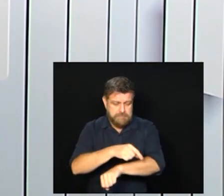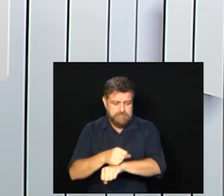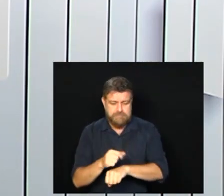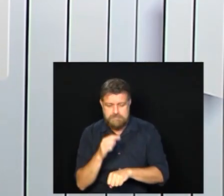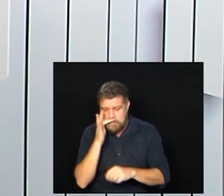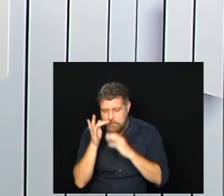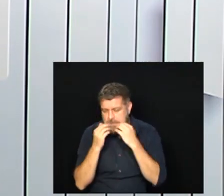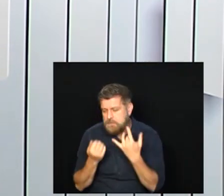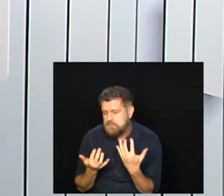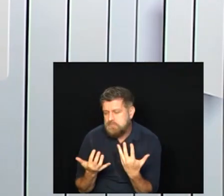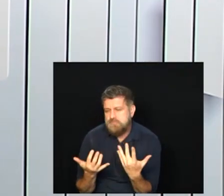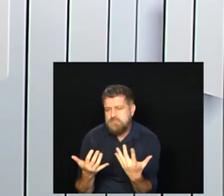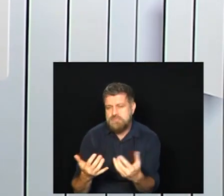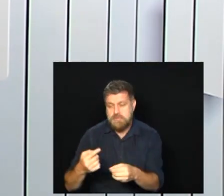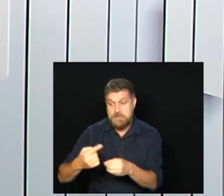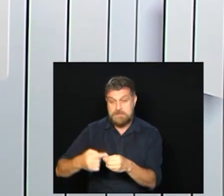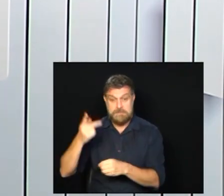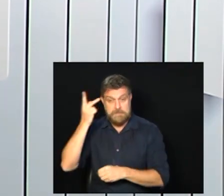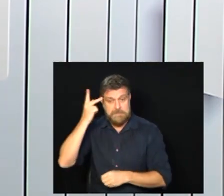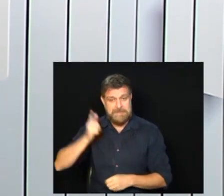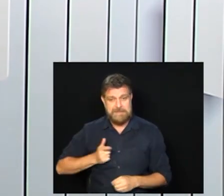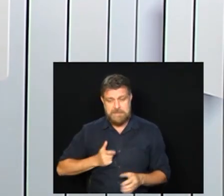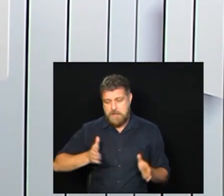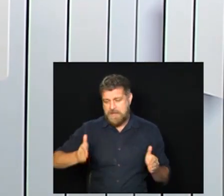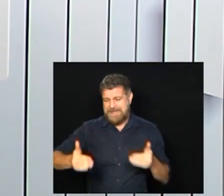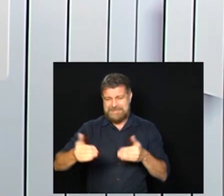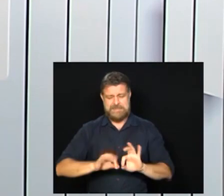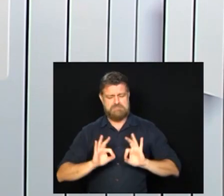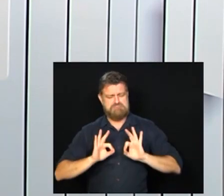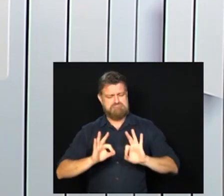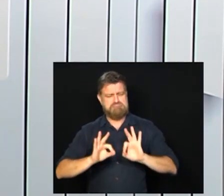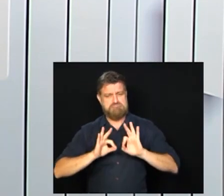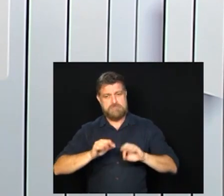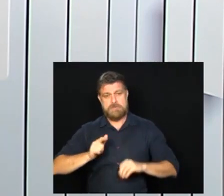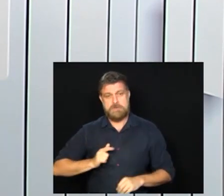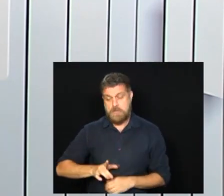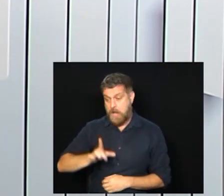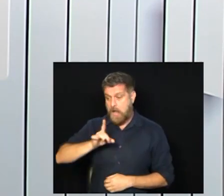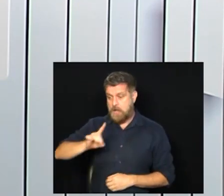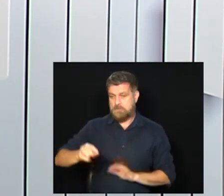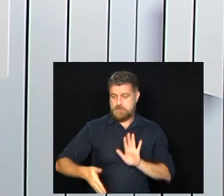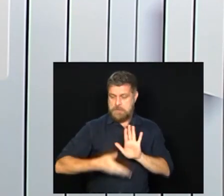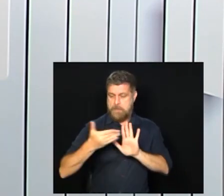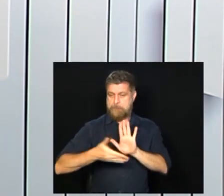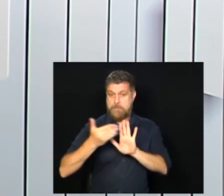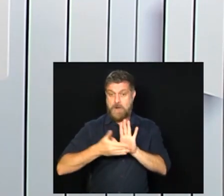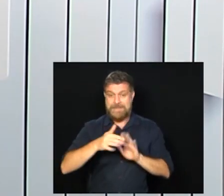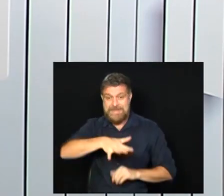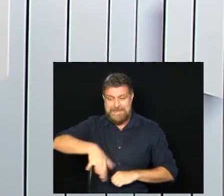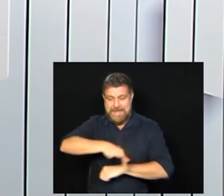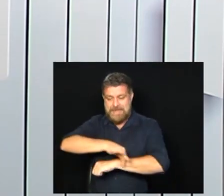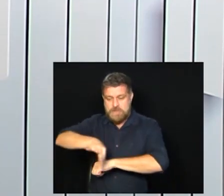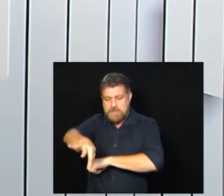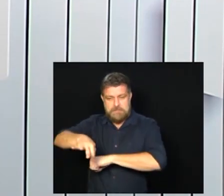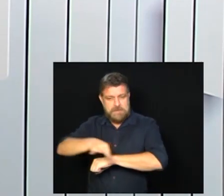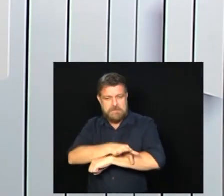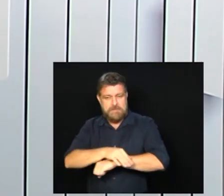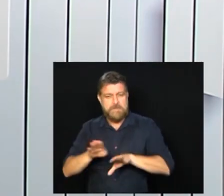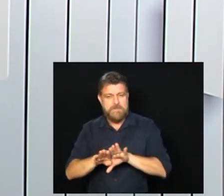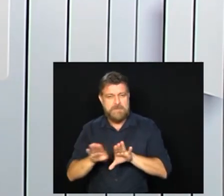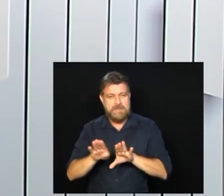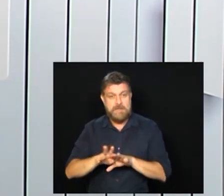interior, com dezenas de espaços incríveis e as últimas tendências do setor, e com um gostinho